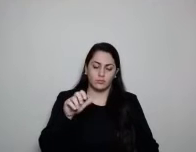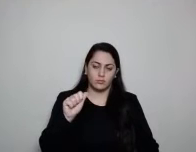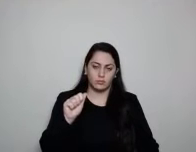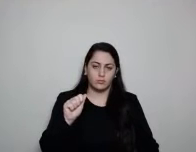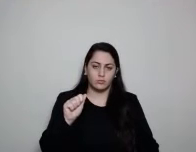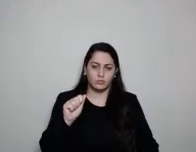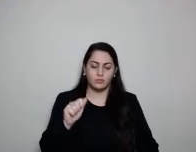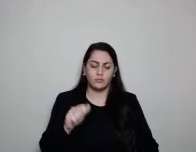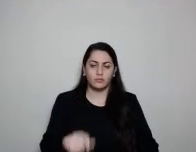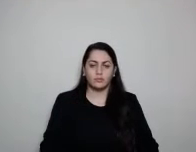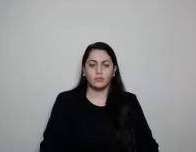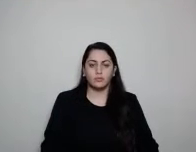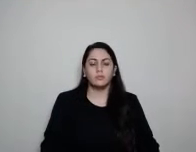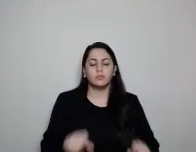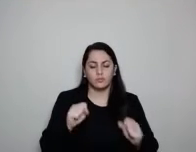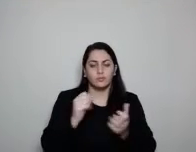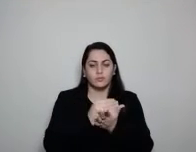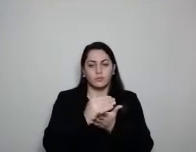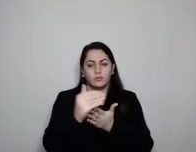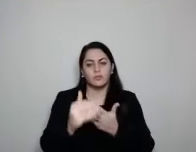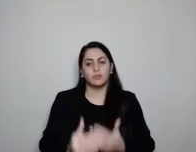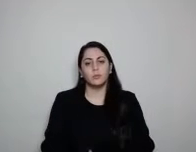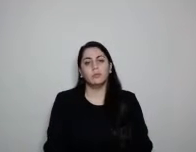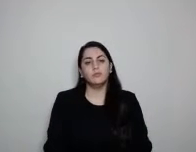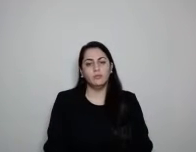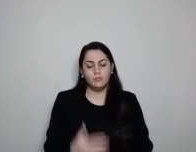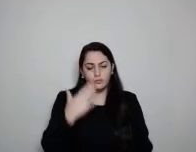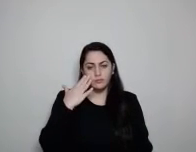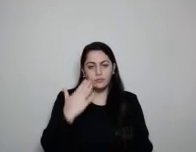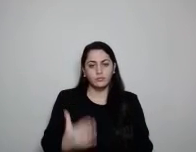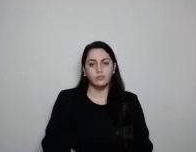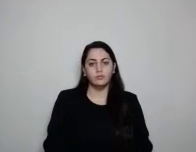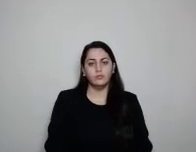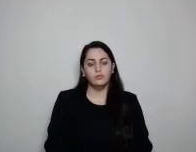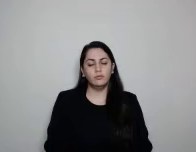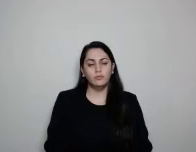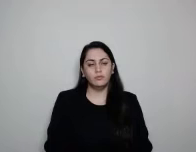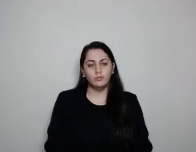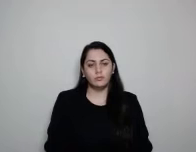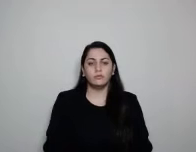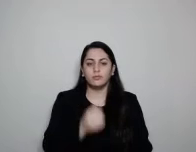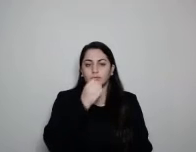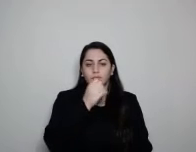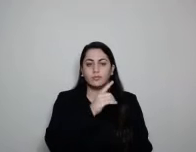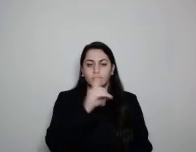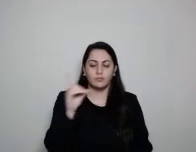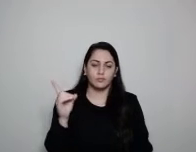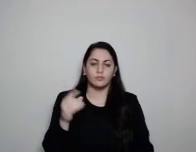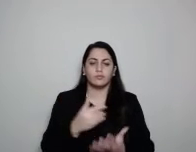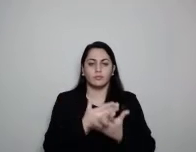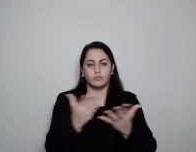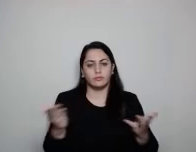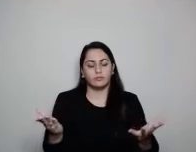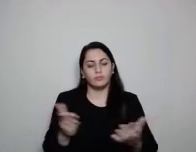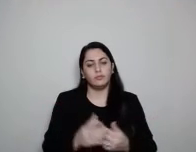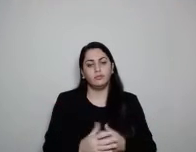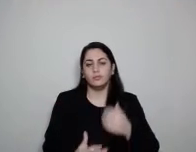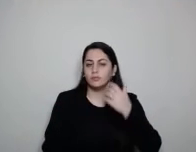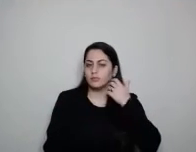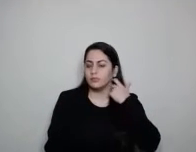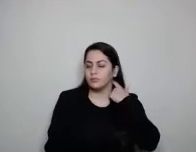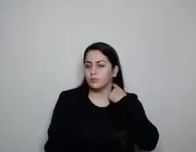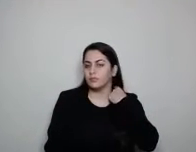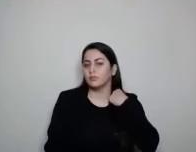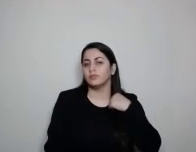Tem a palavra, doutora. Obrigada, presidente. Bom dia, Excelência, é um prazer estar aqui. Tem outro novo também que vamos jogar